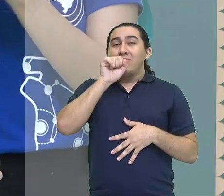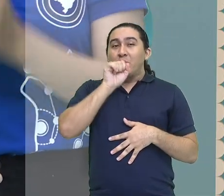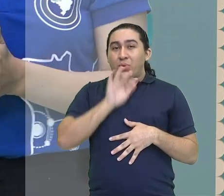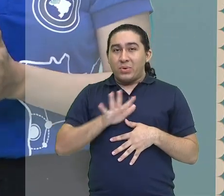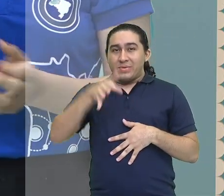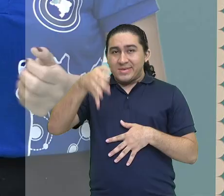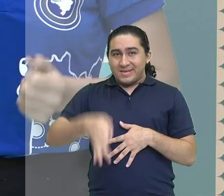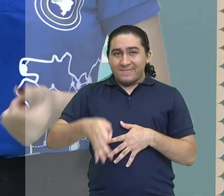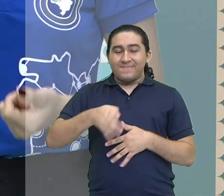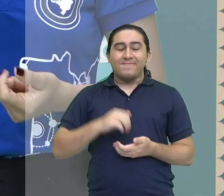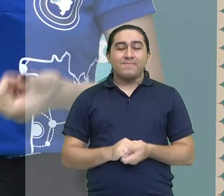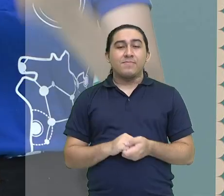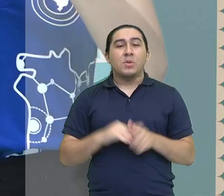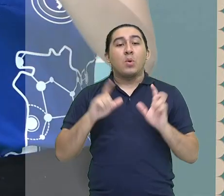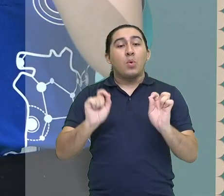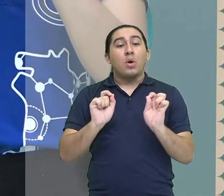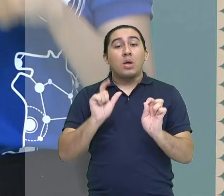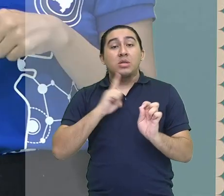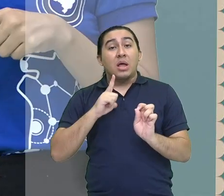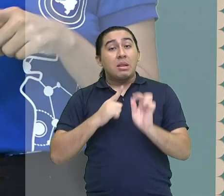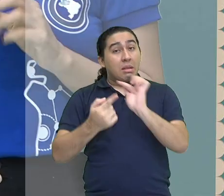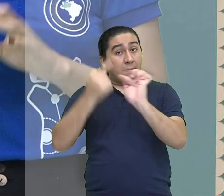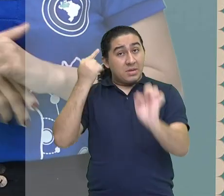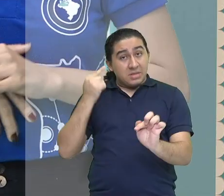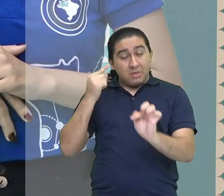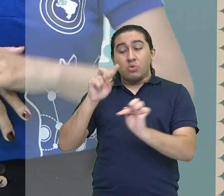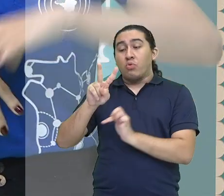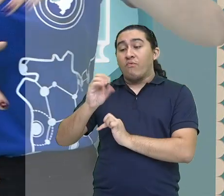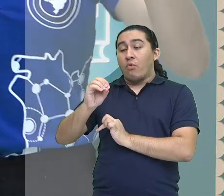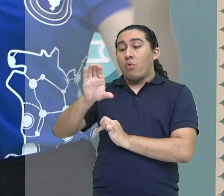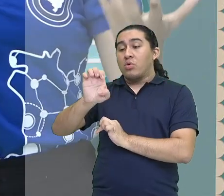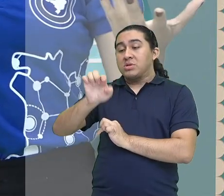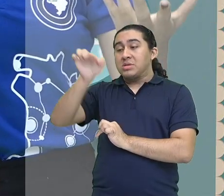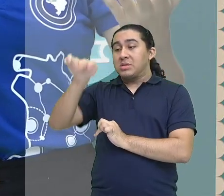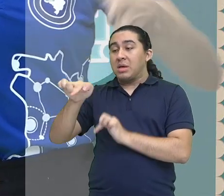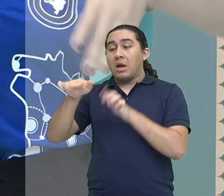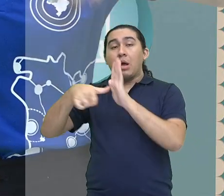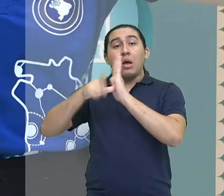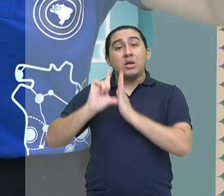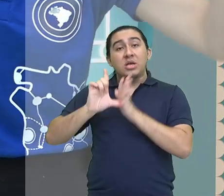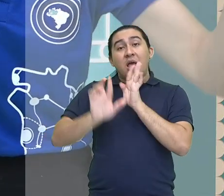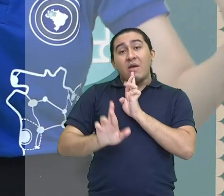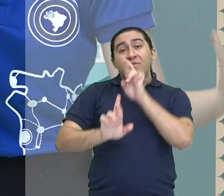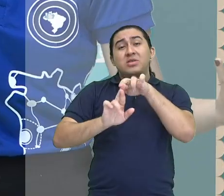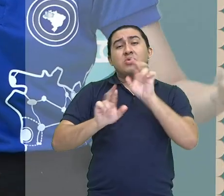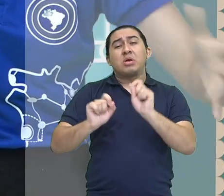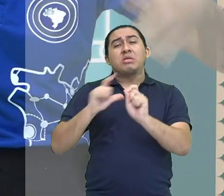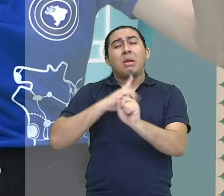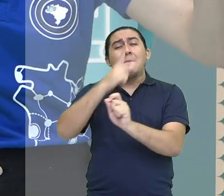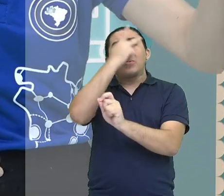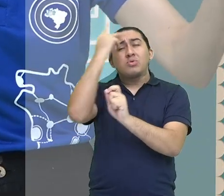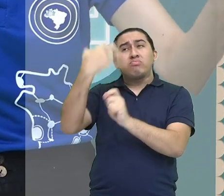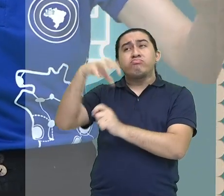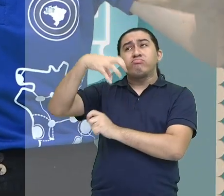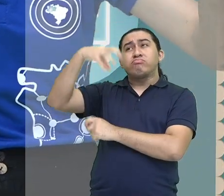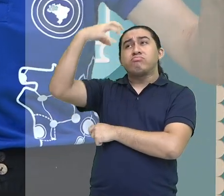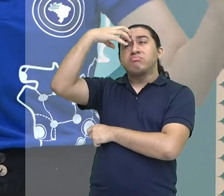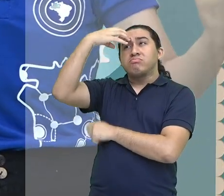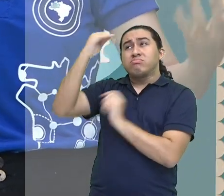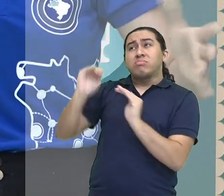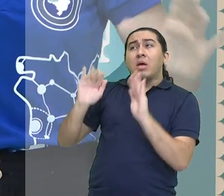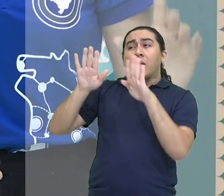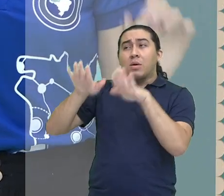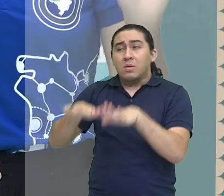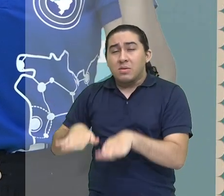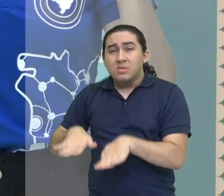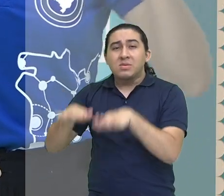O que acontece? O pronome você, lá no passado, era para se referir às realezas, ao rei, à